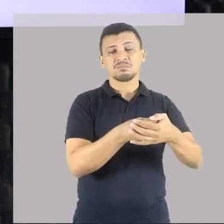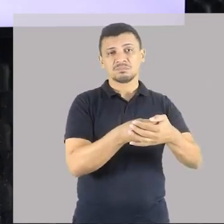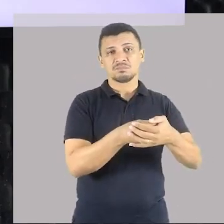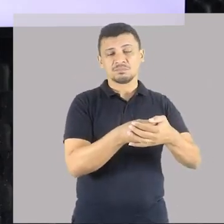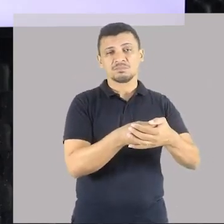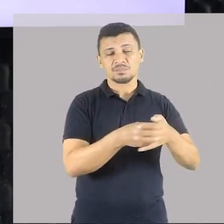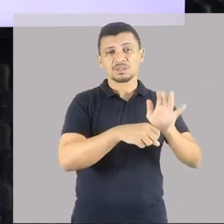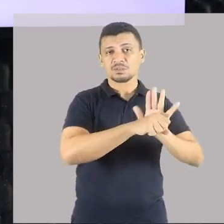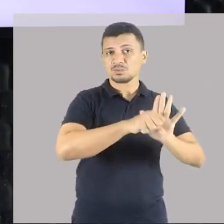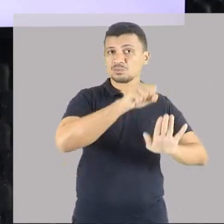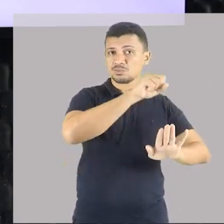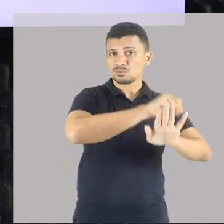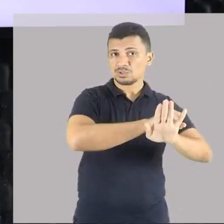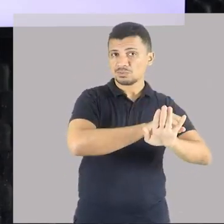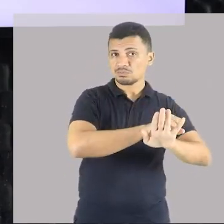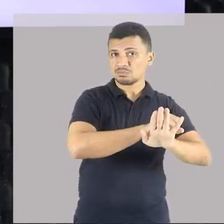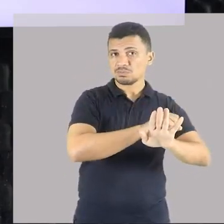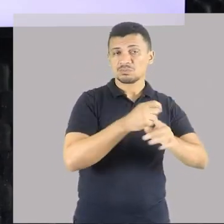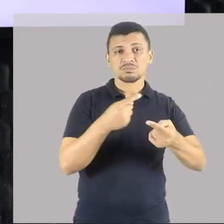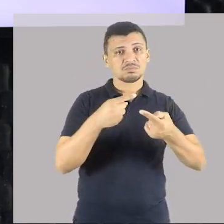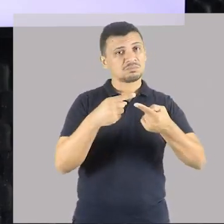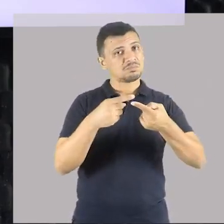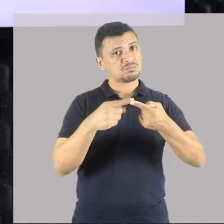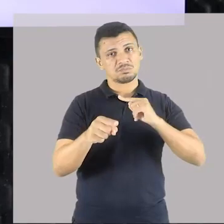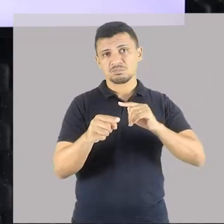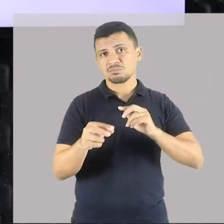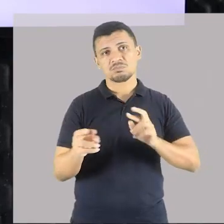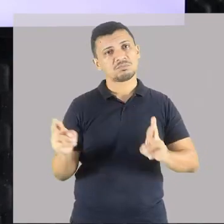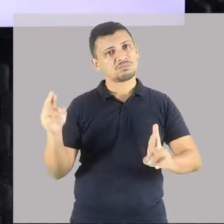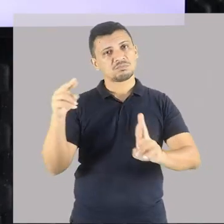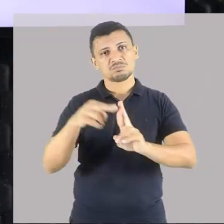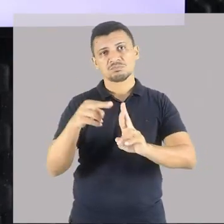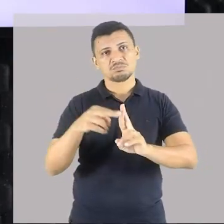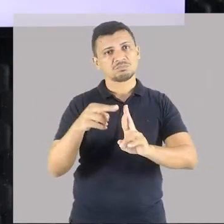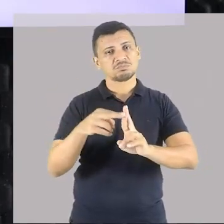ele não está associado a uma referência